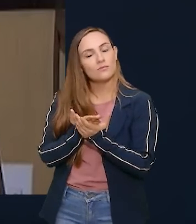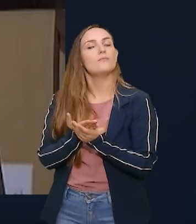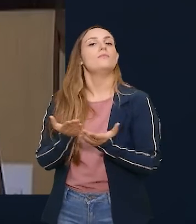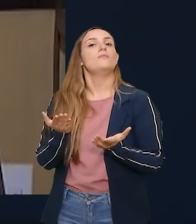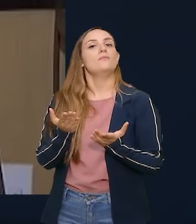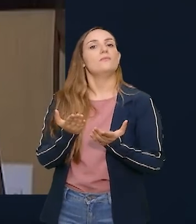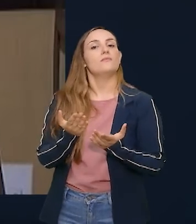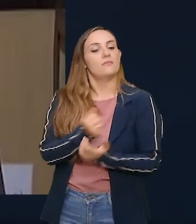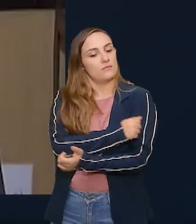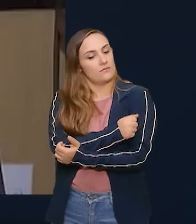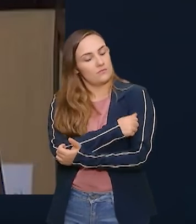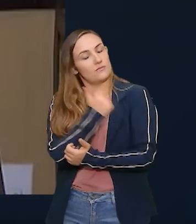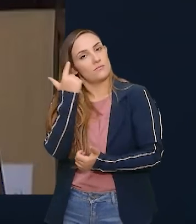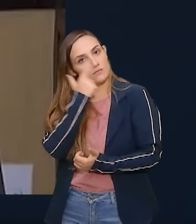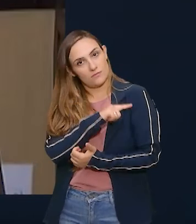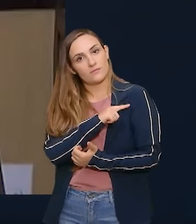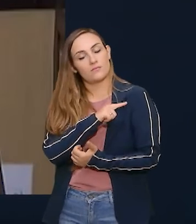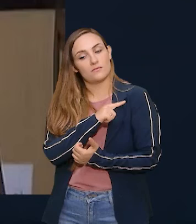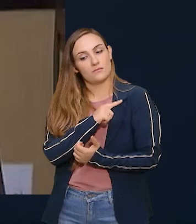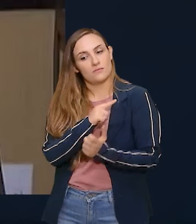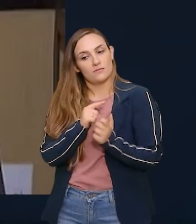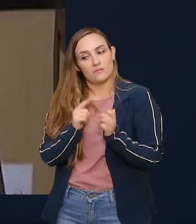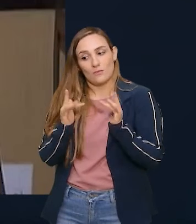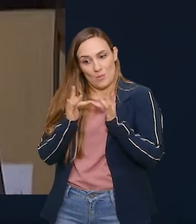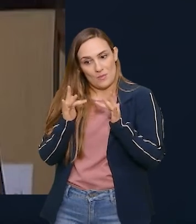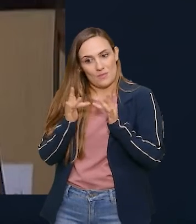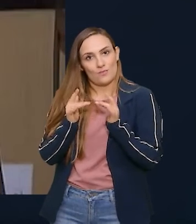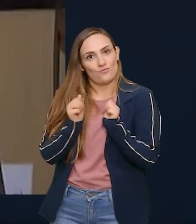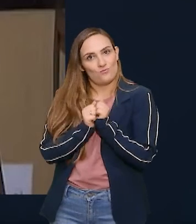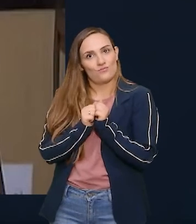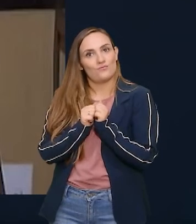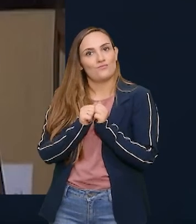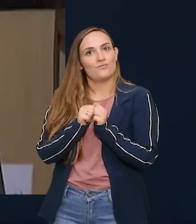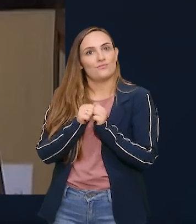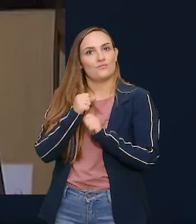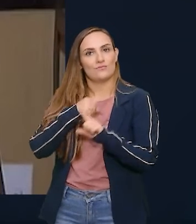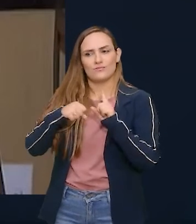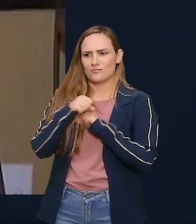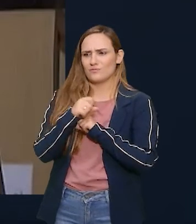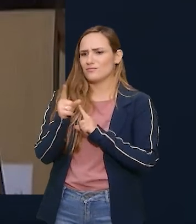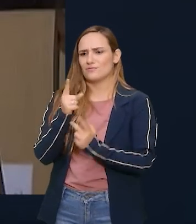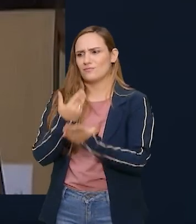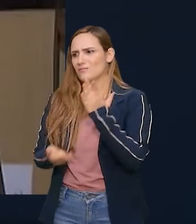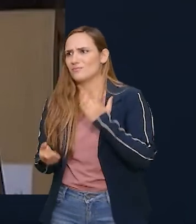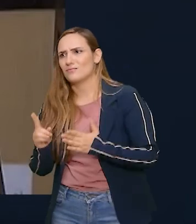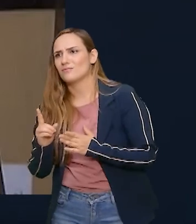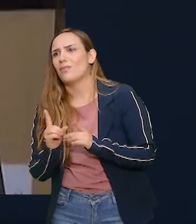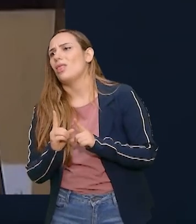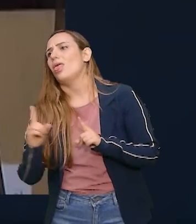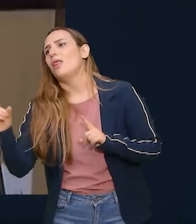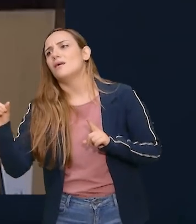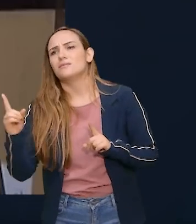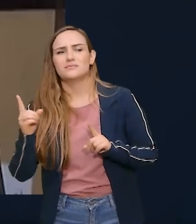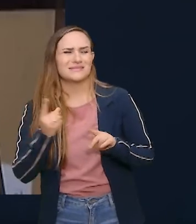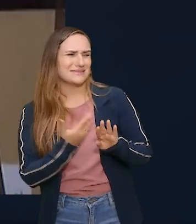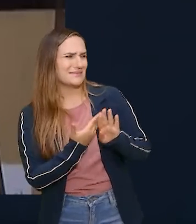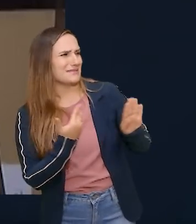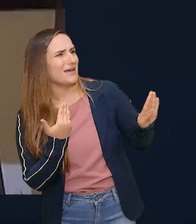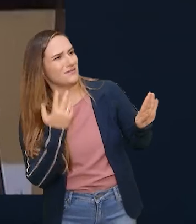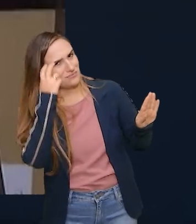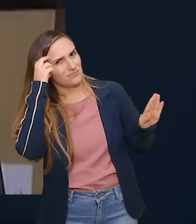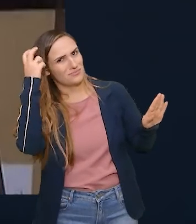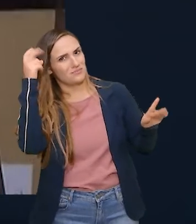A necessidade de uma educação que traga o aluno para perto da entidade, para que ele não se